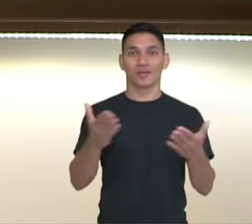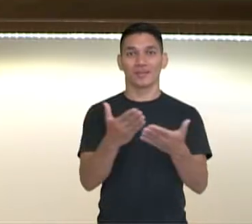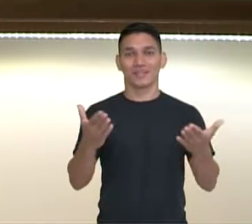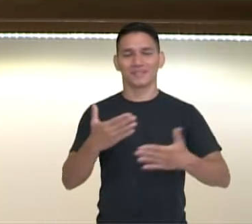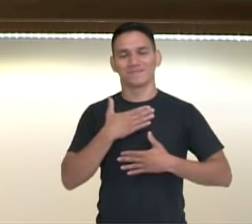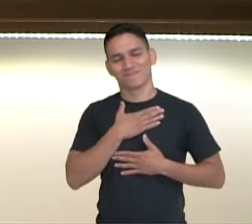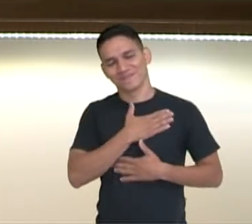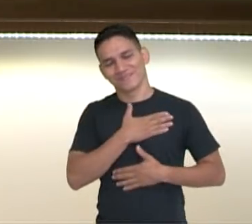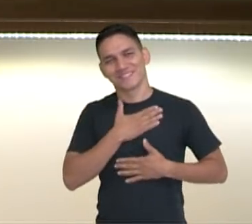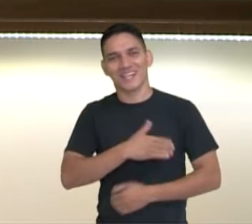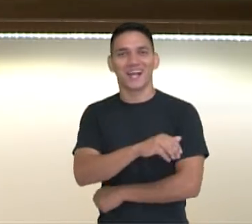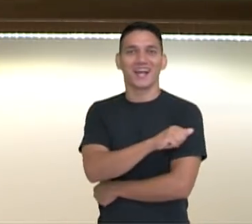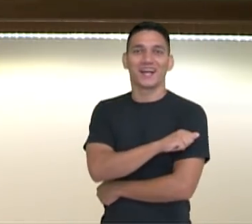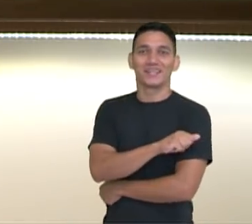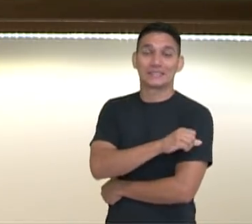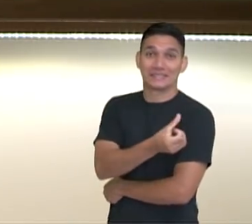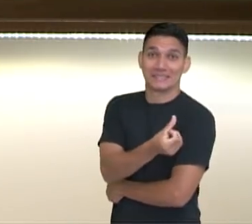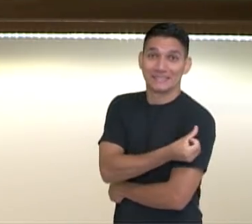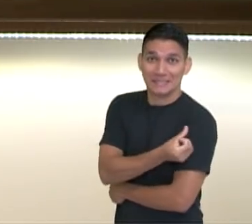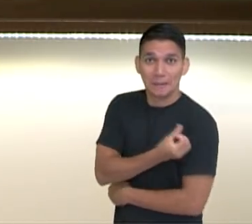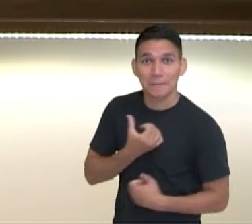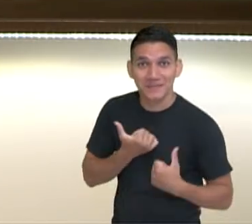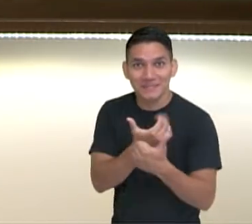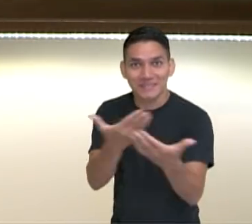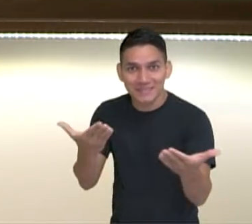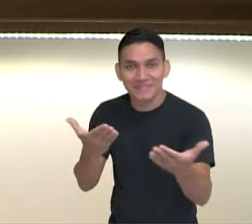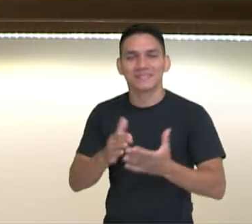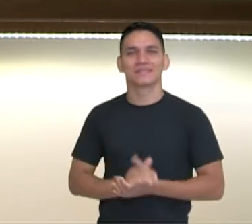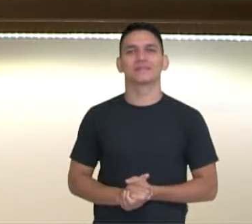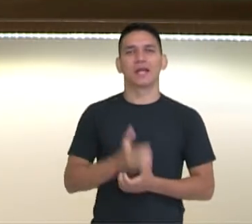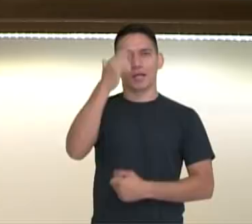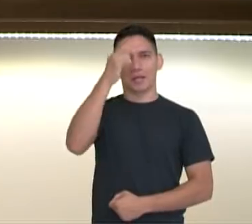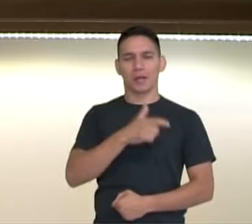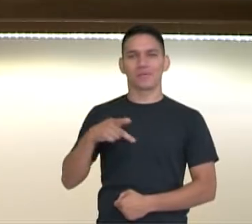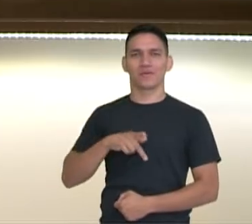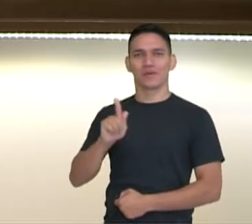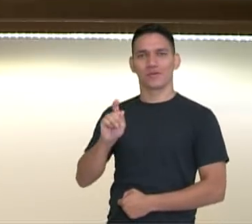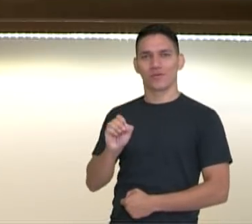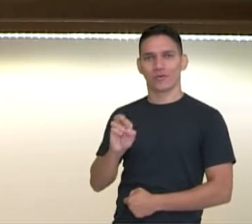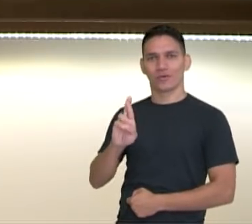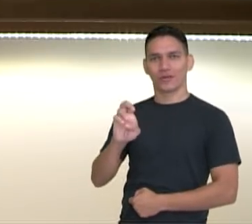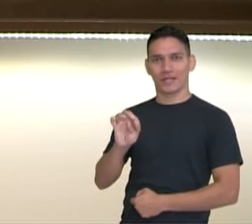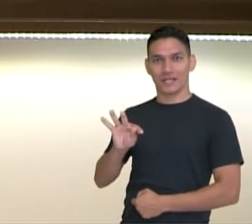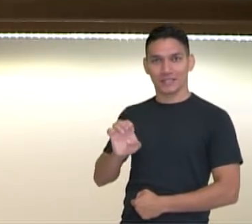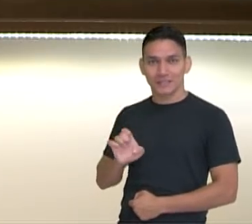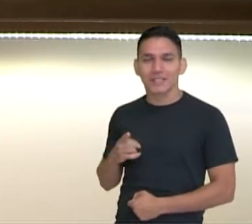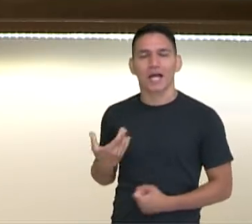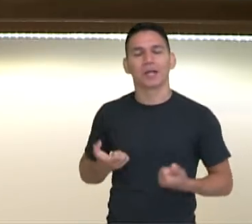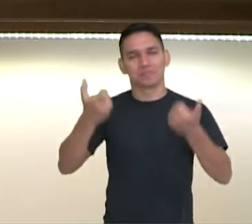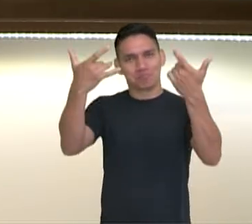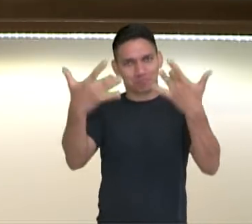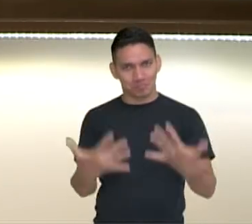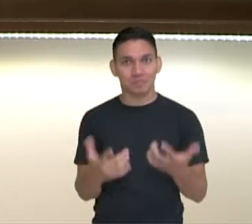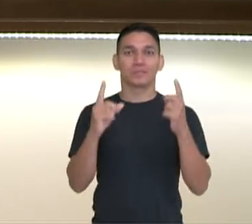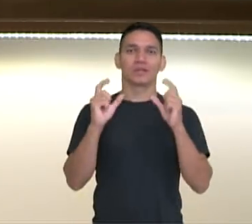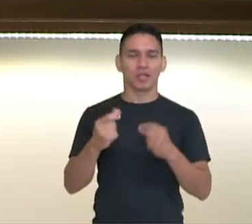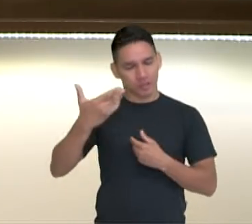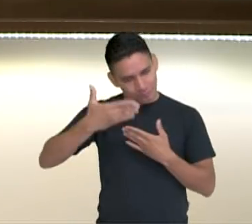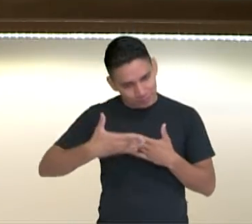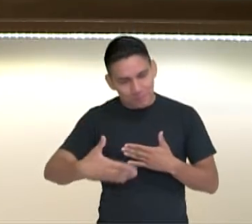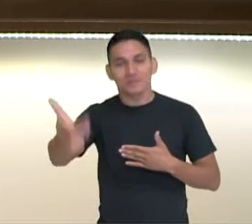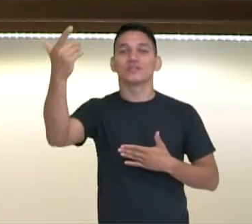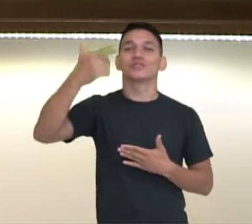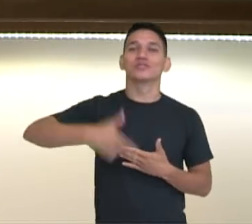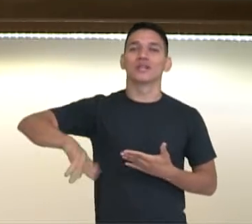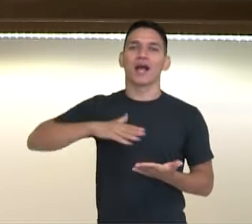Olá, meus queridos alunos do sexto ano, tudo bem com vocês? Professora Gorete Wozniak que vos fala. Estamos aqui para mais uma